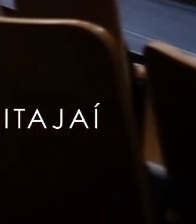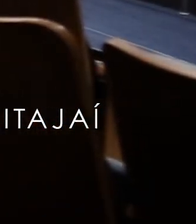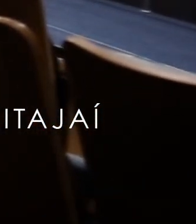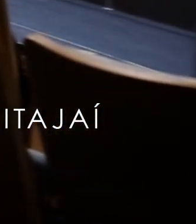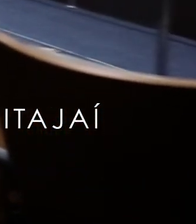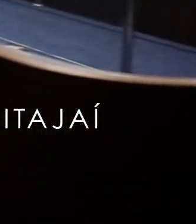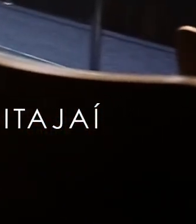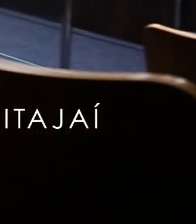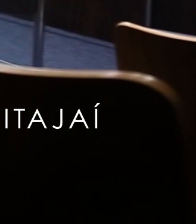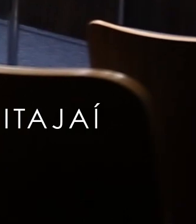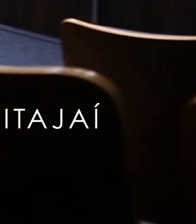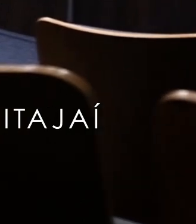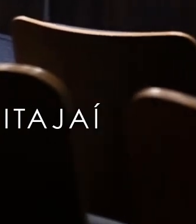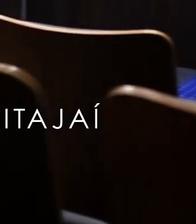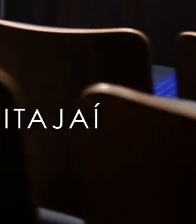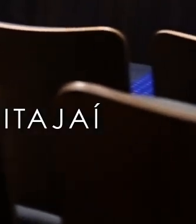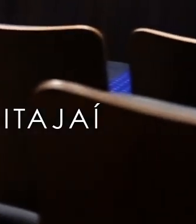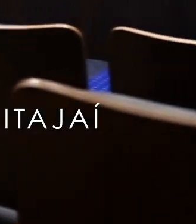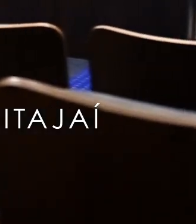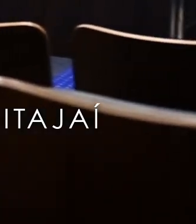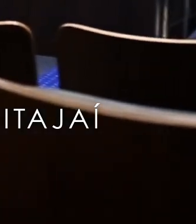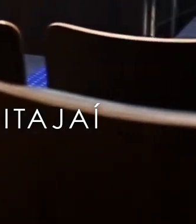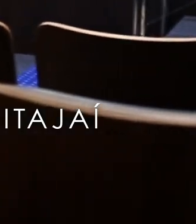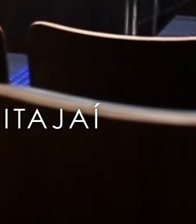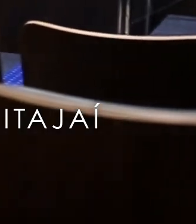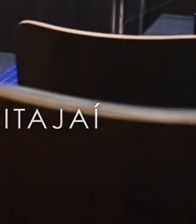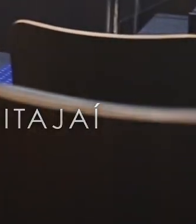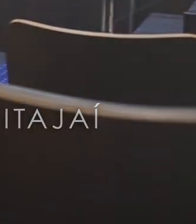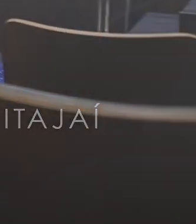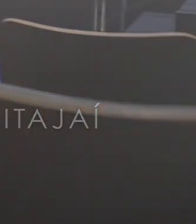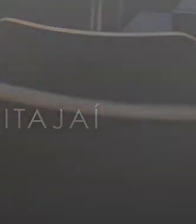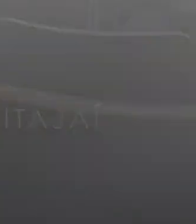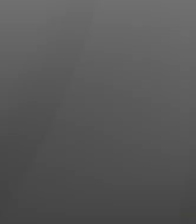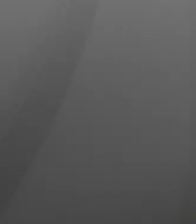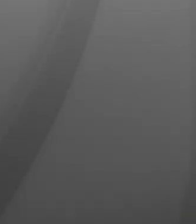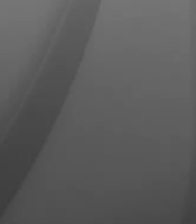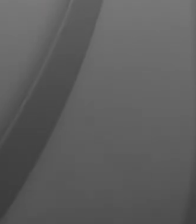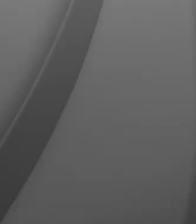Fique por dentro do que acontece na Câmara de Vereadores de Itajaí.